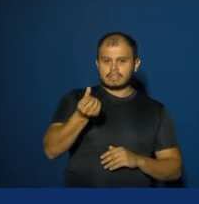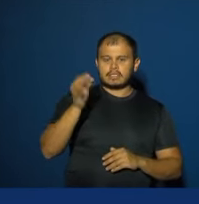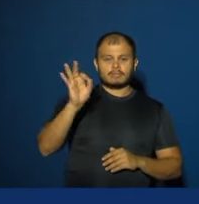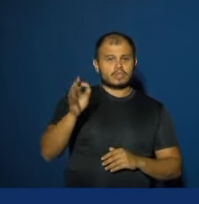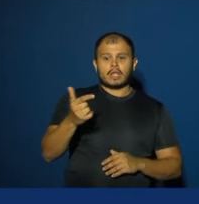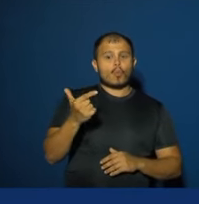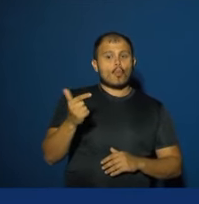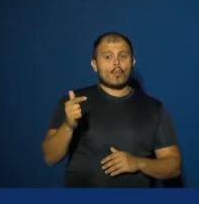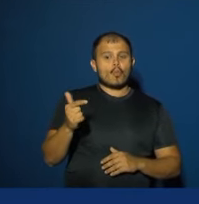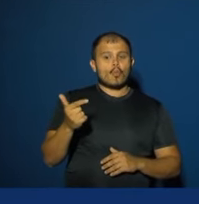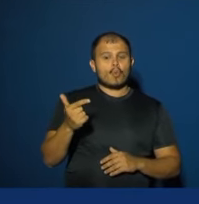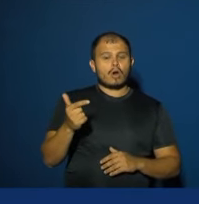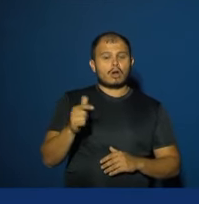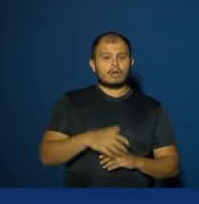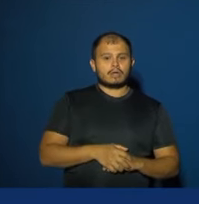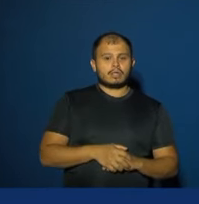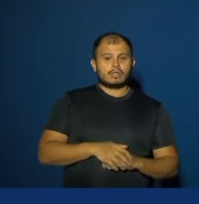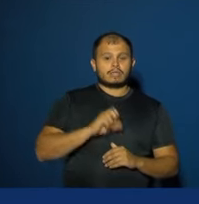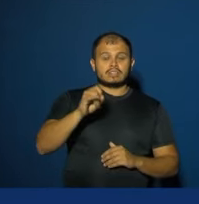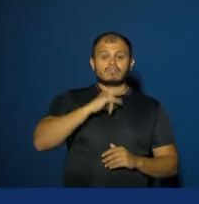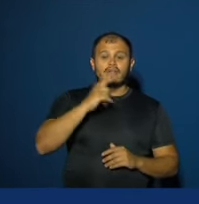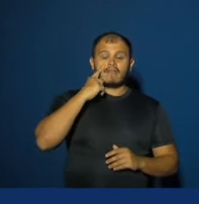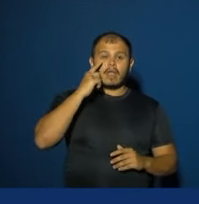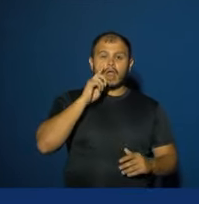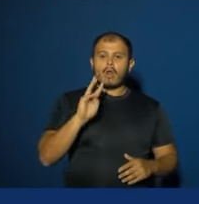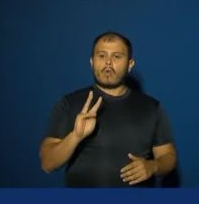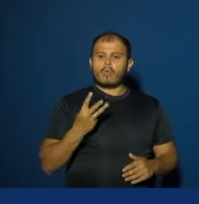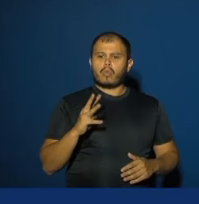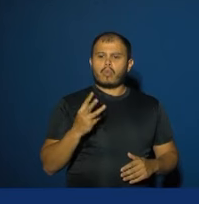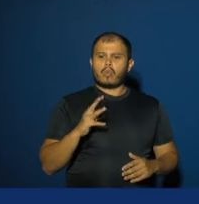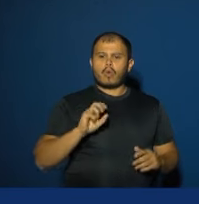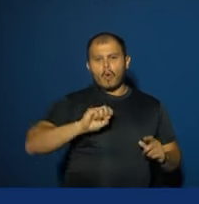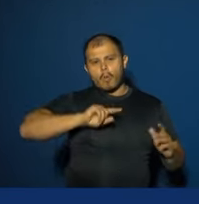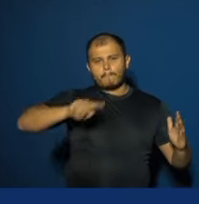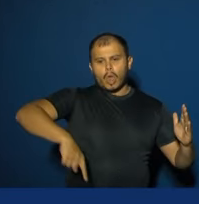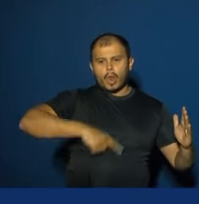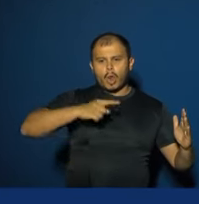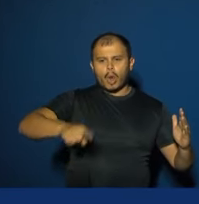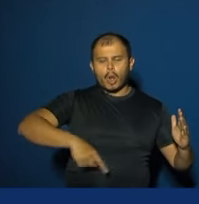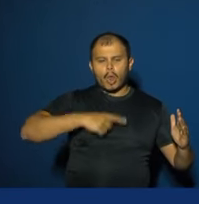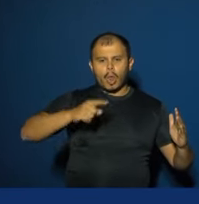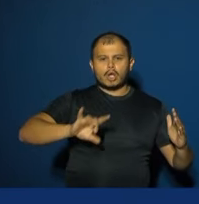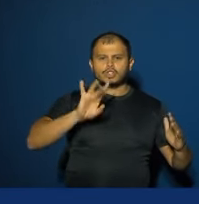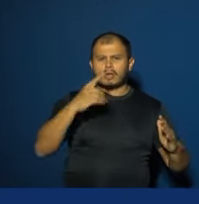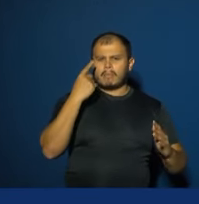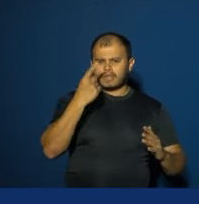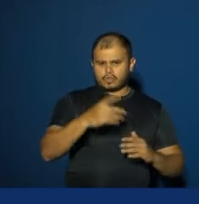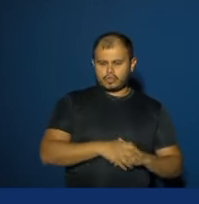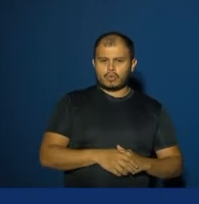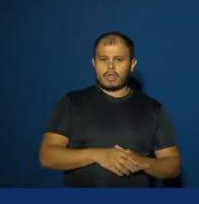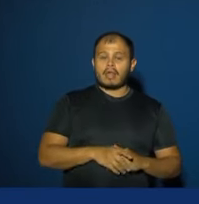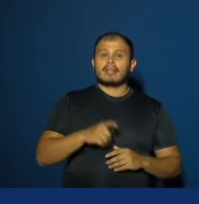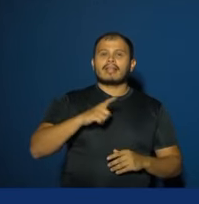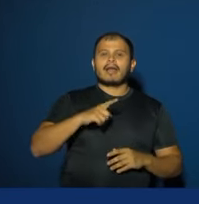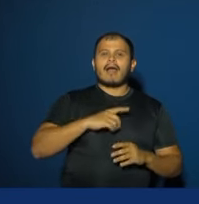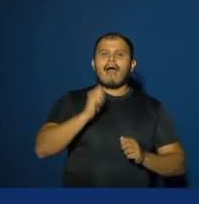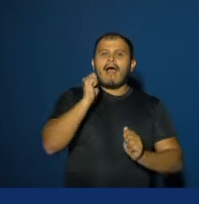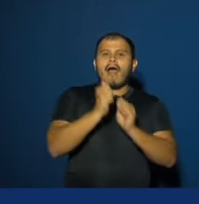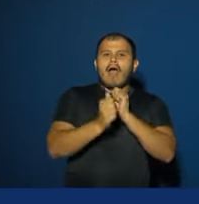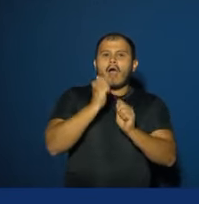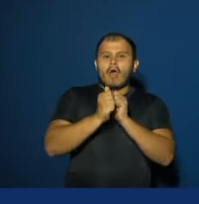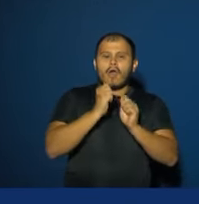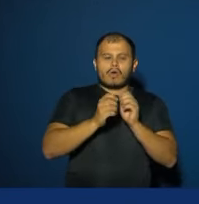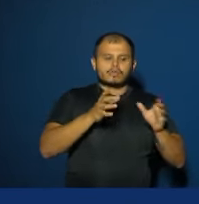tem se vocês for em máquina de lavar eh isso vou dar só mais um para panela de arroz que todo mundo